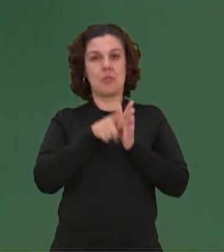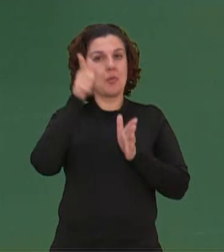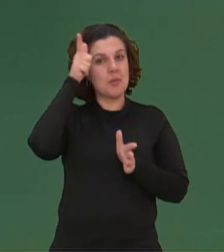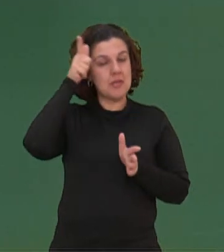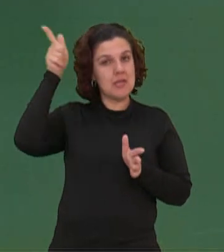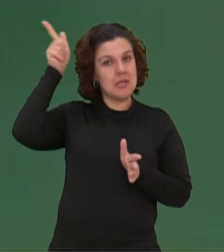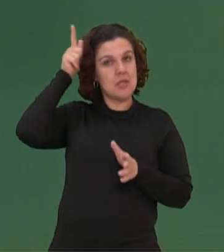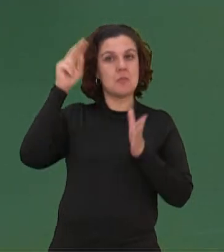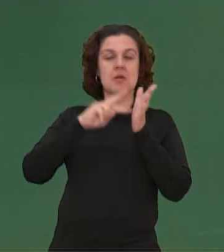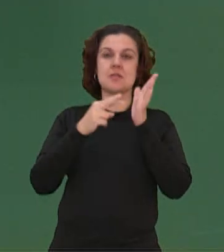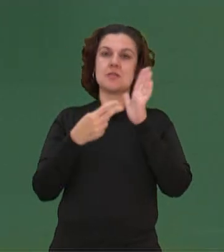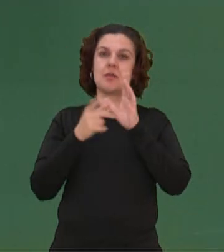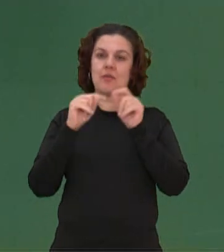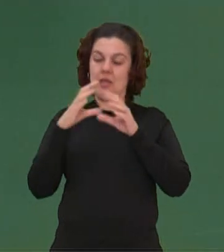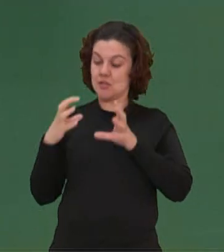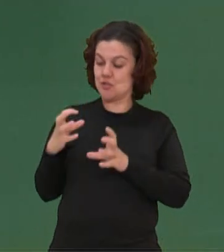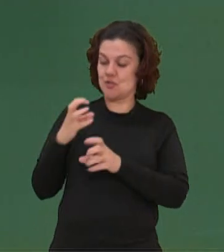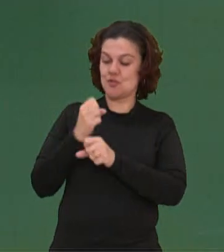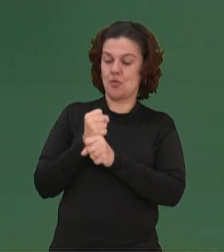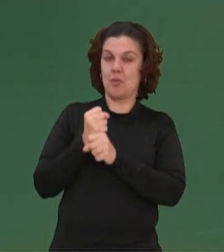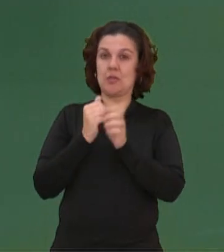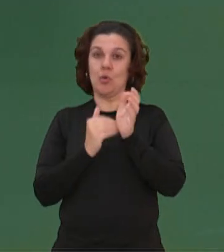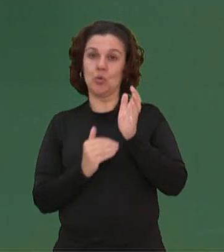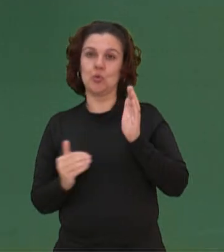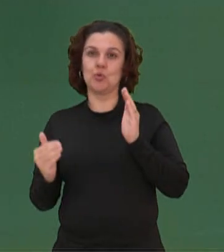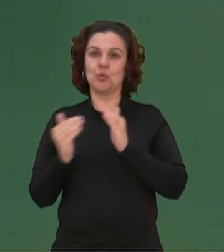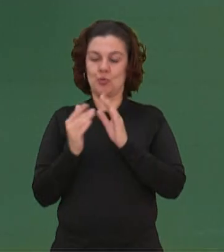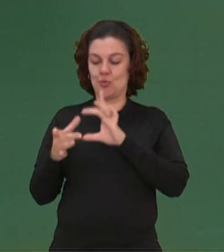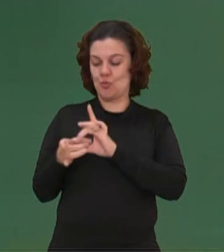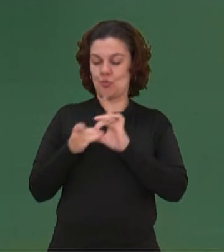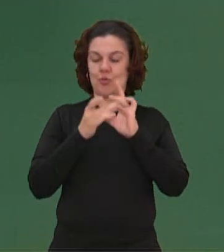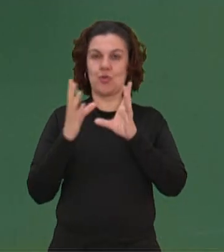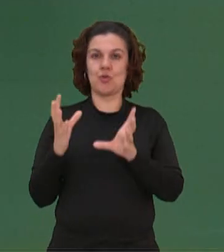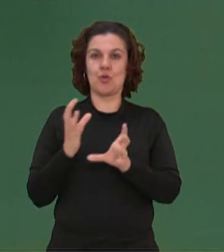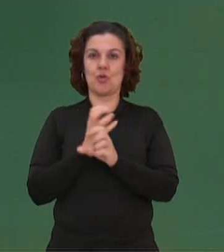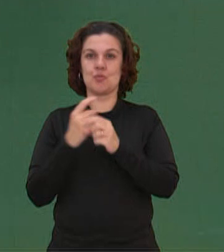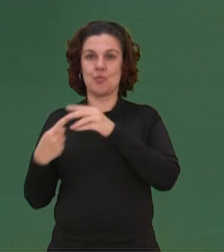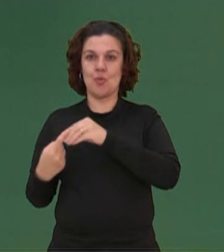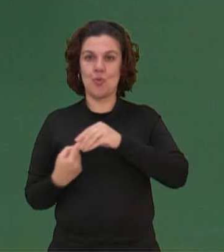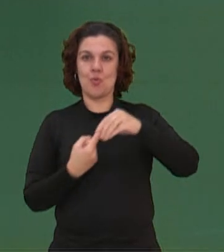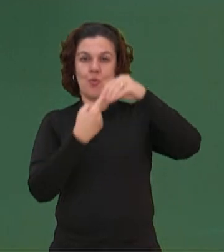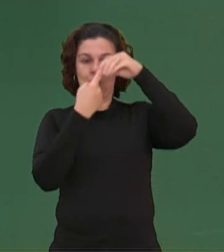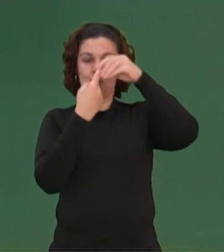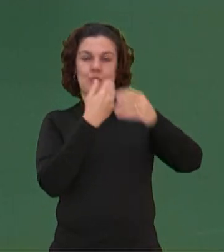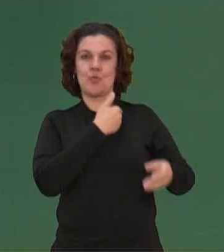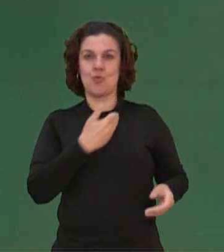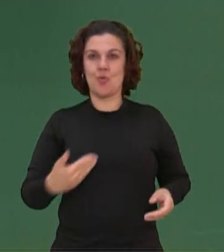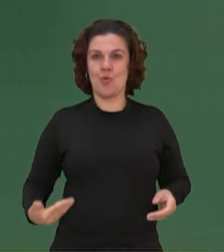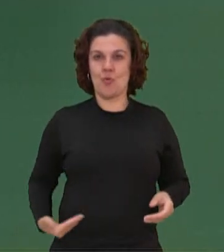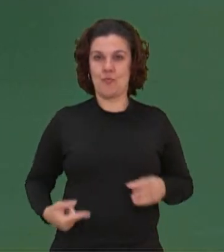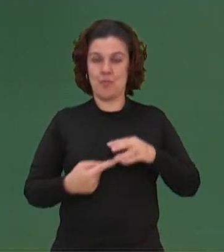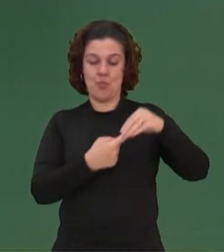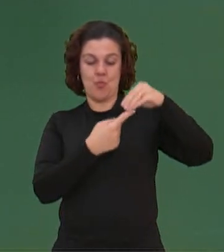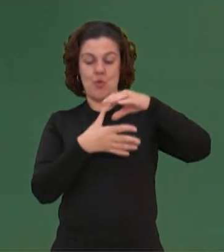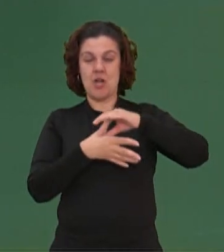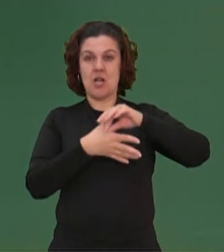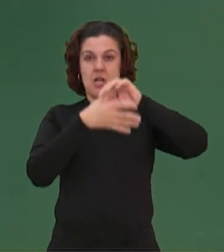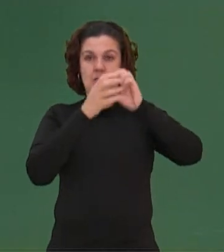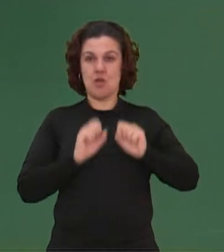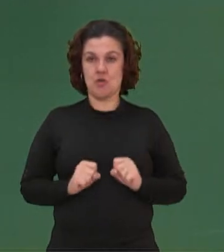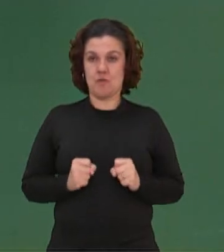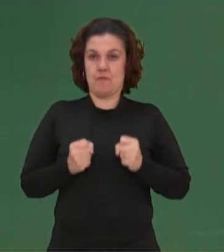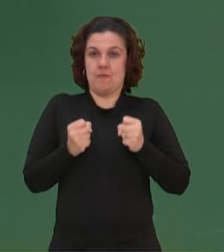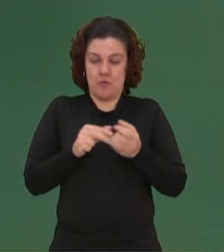soma. Todos unidos, somando para formar um governo, um líder forte, um